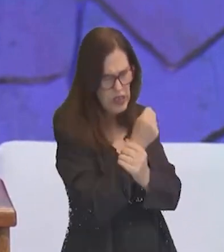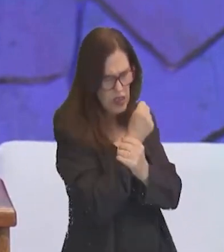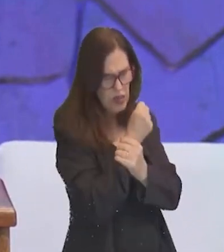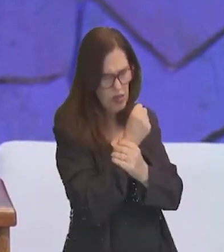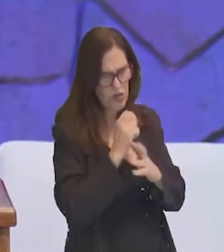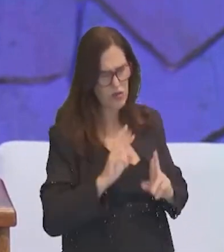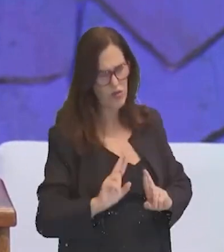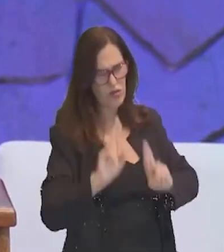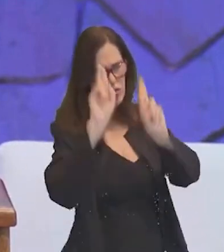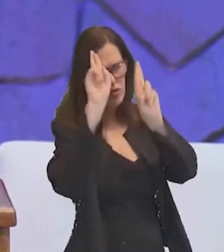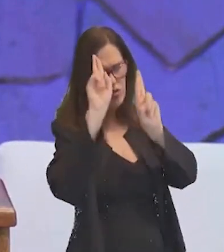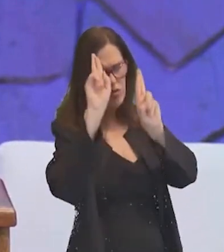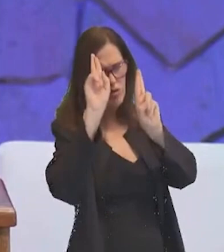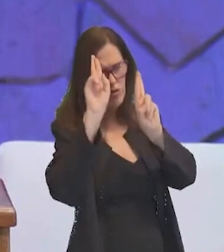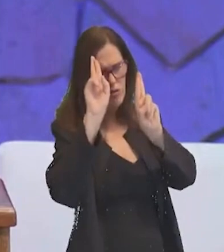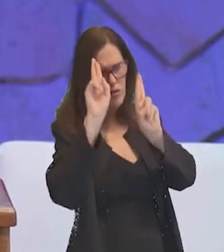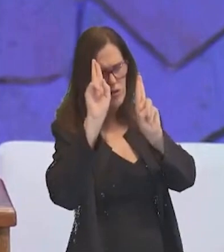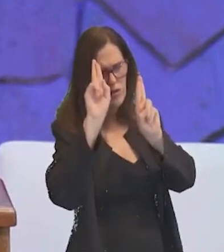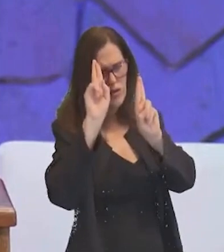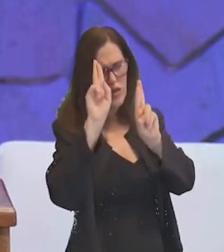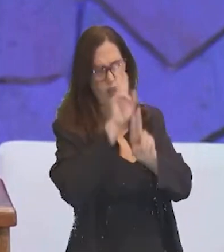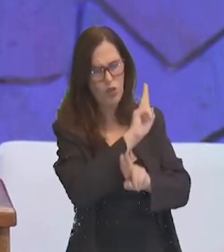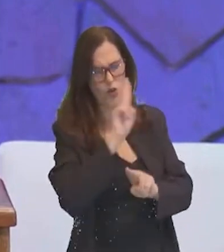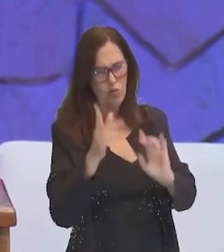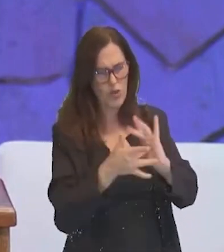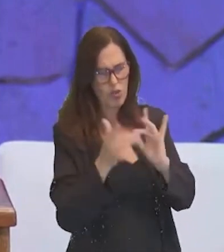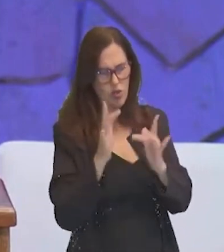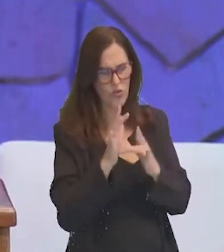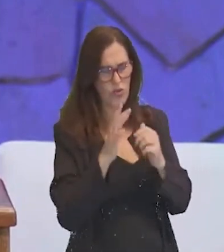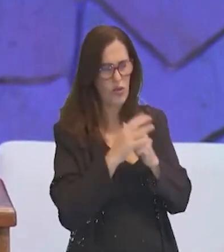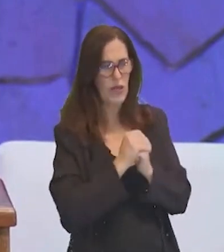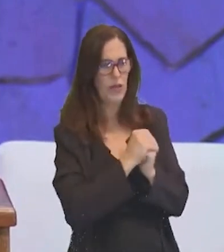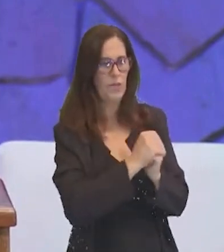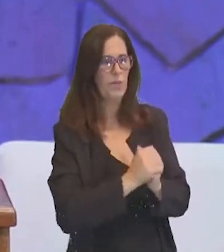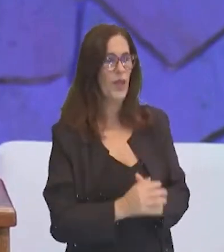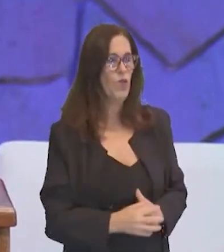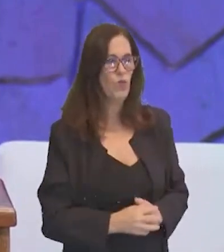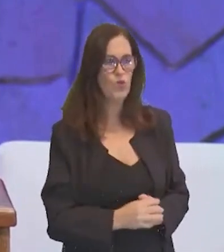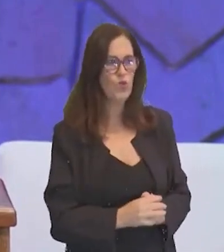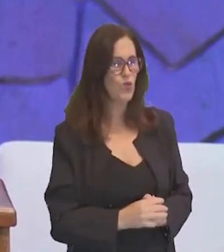esperança para prosseguirmos. Em nome de Jesus, amém.